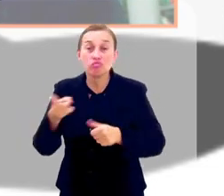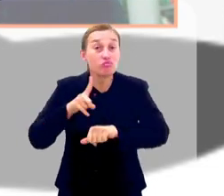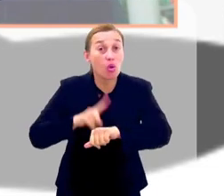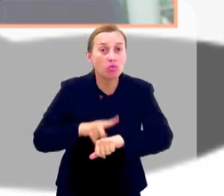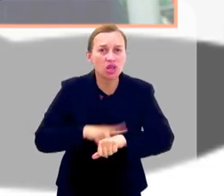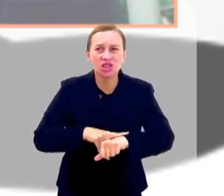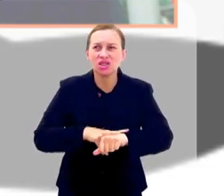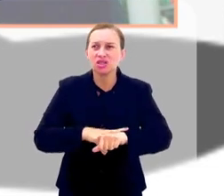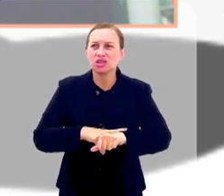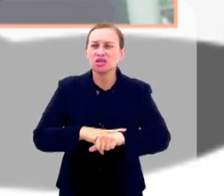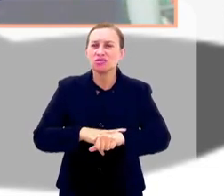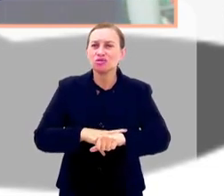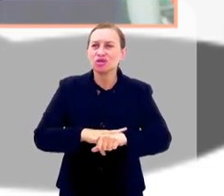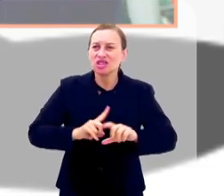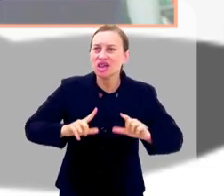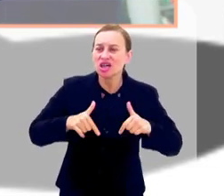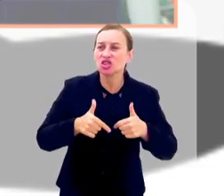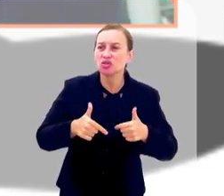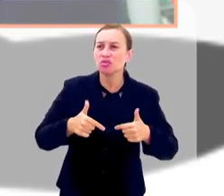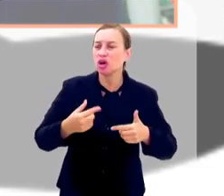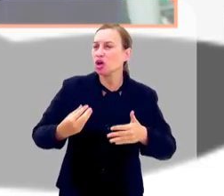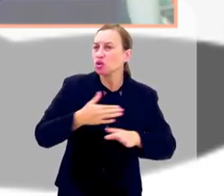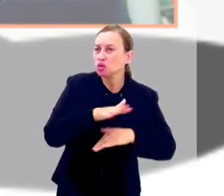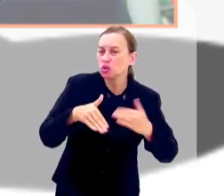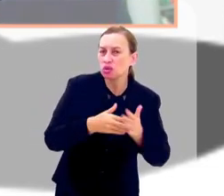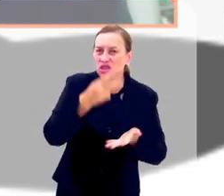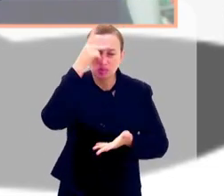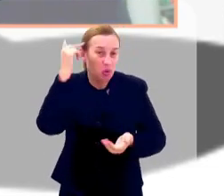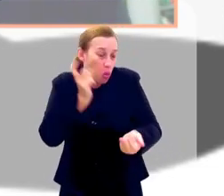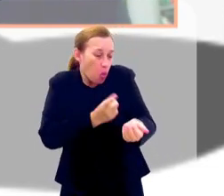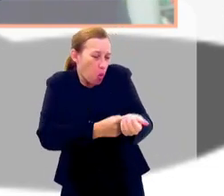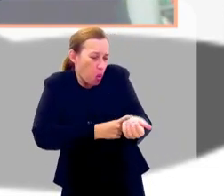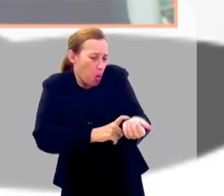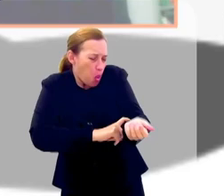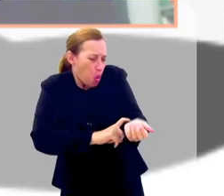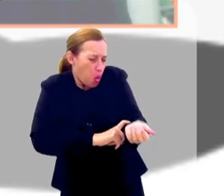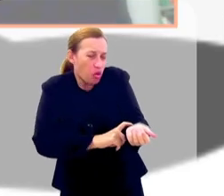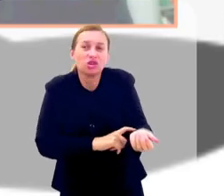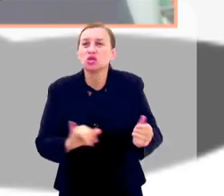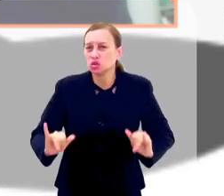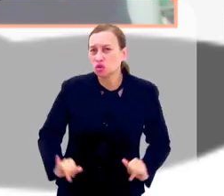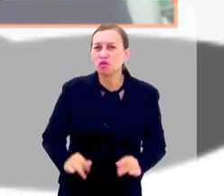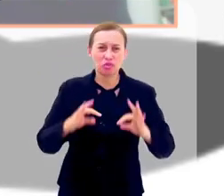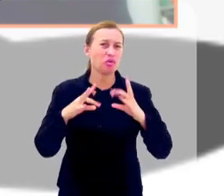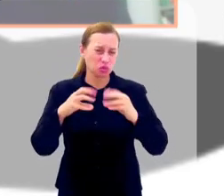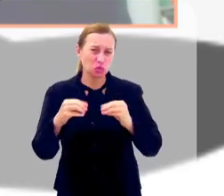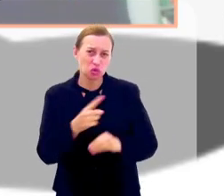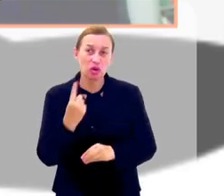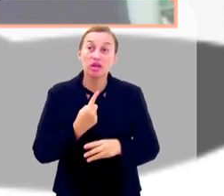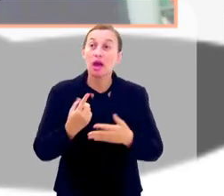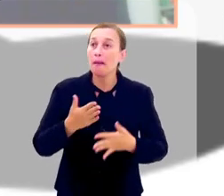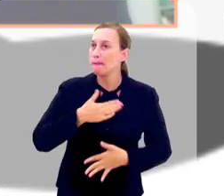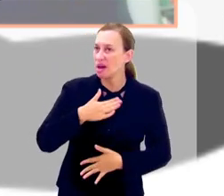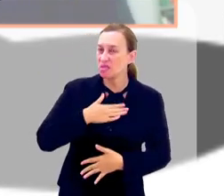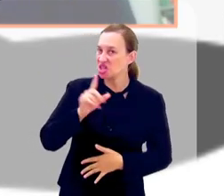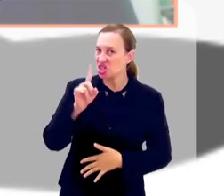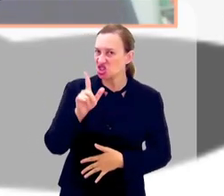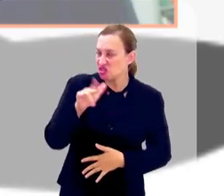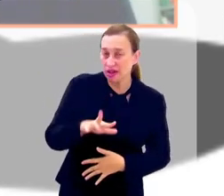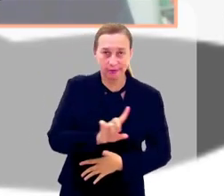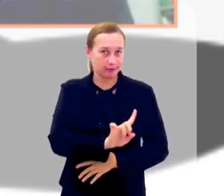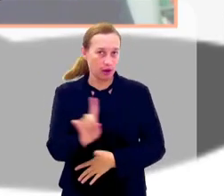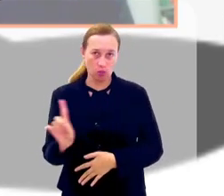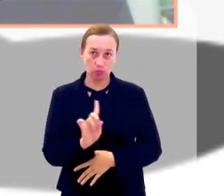foi um momento que mexeu com todos nós. Gerou medo, gerou ansiedade, foi um momento de muito sofrimento para todos nós. Para mim não